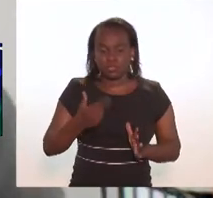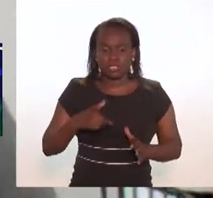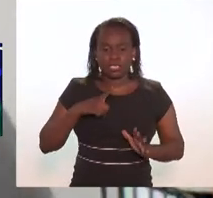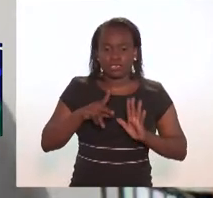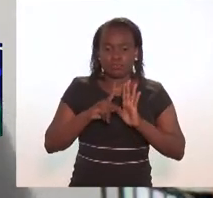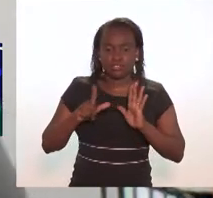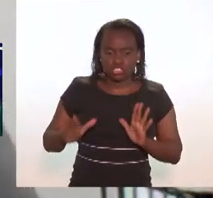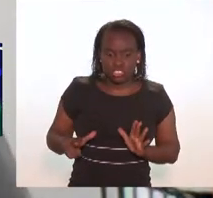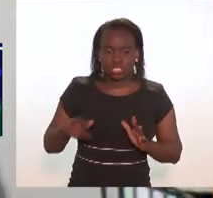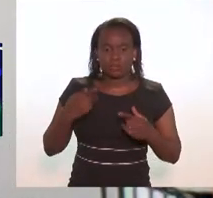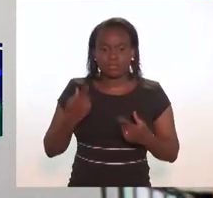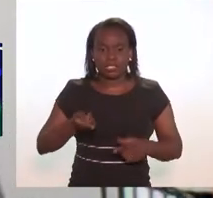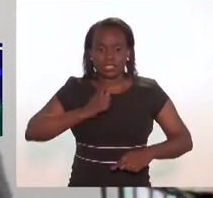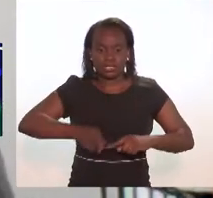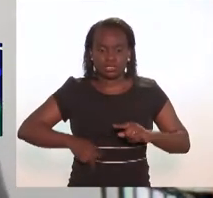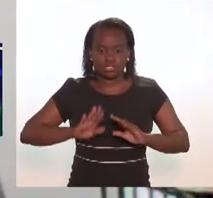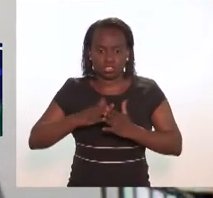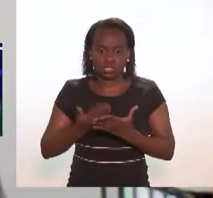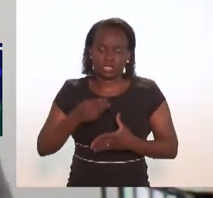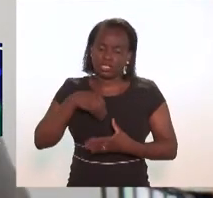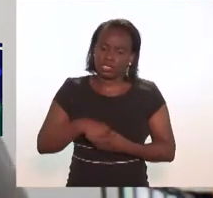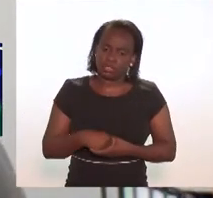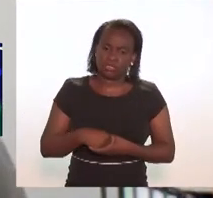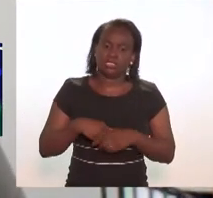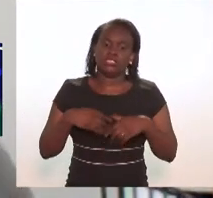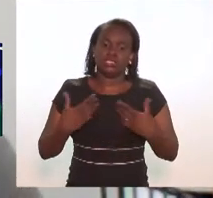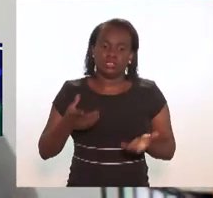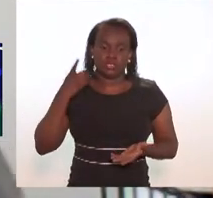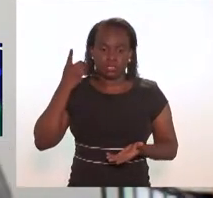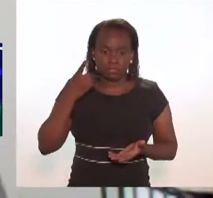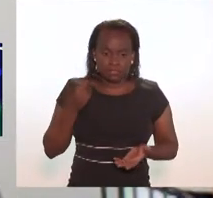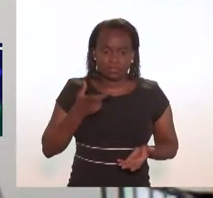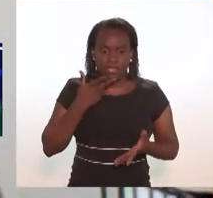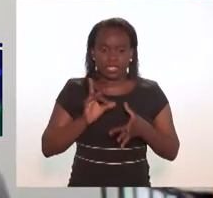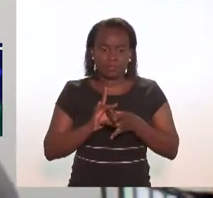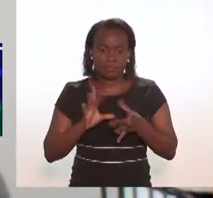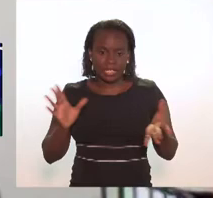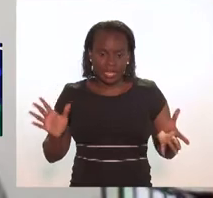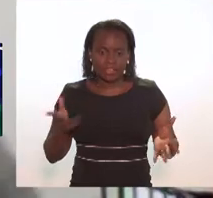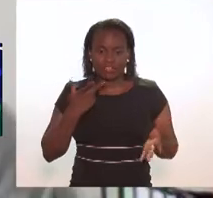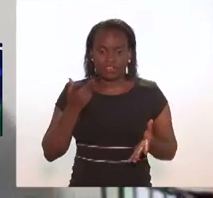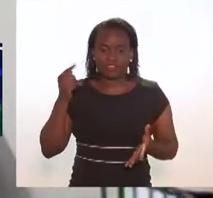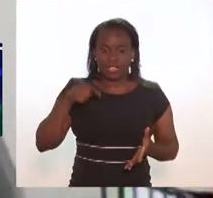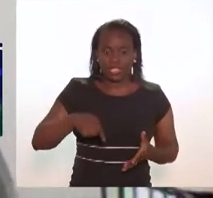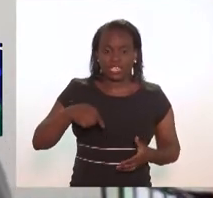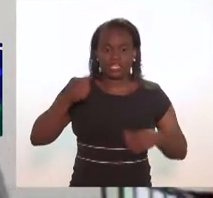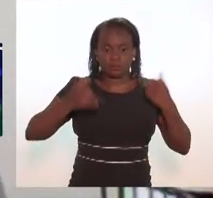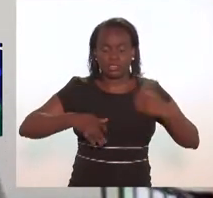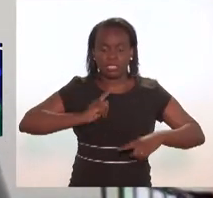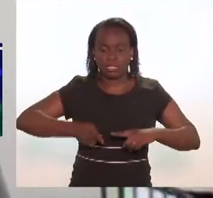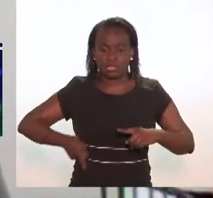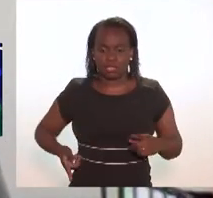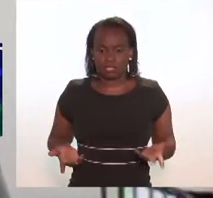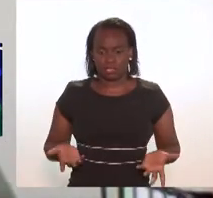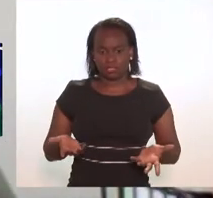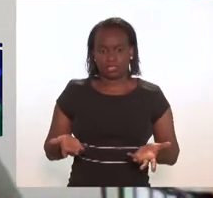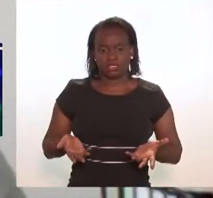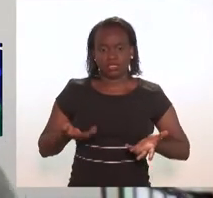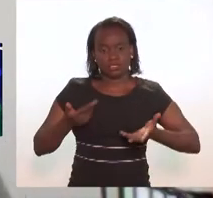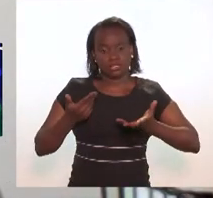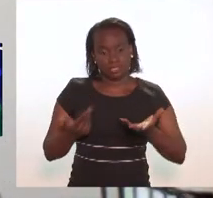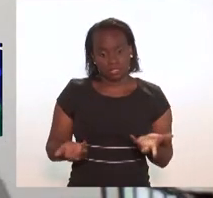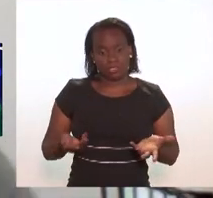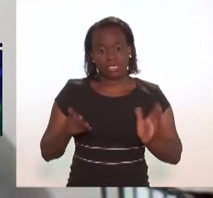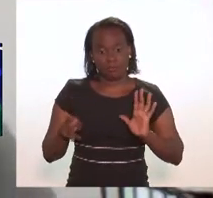projeto que propõe a censura nas escolas. O deputado se diz liberal e vem aqui apoiar a censura, né? É da